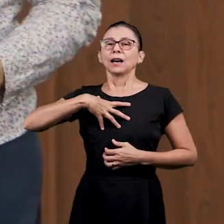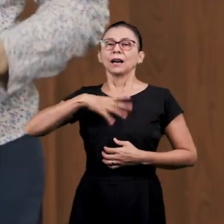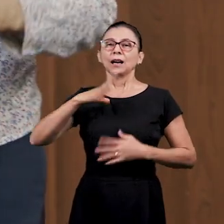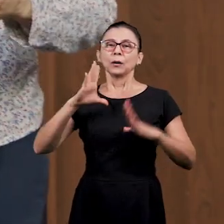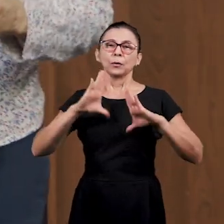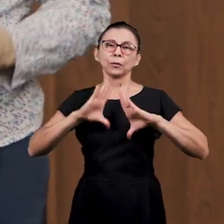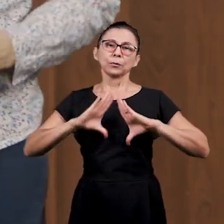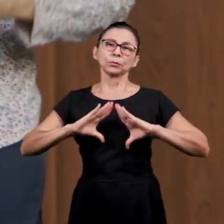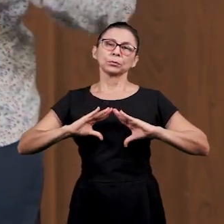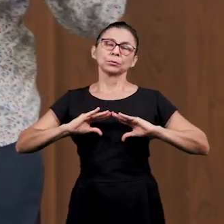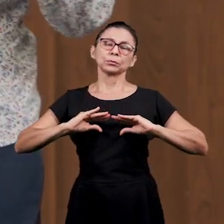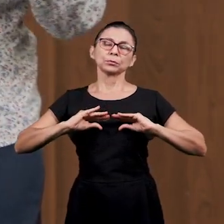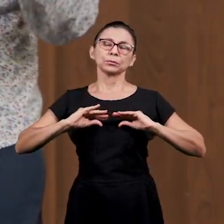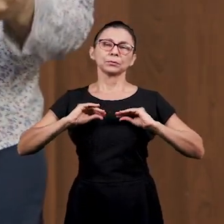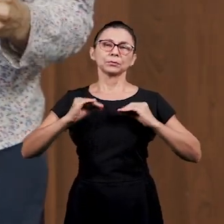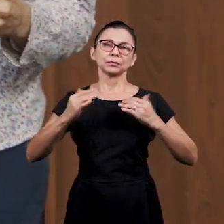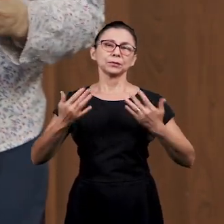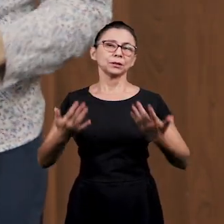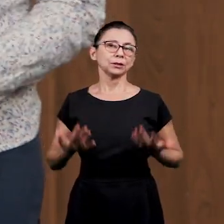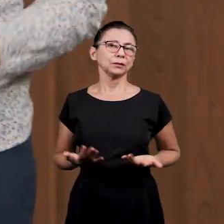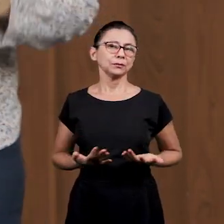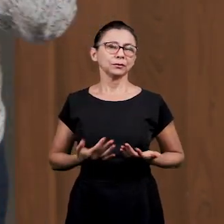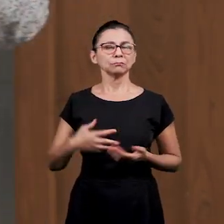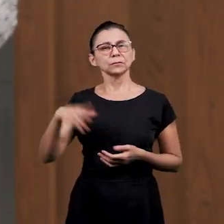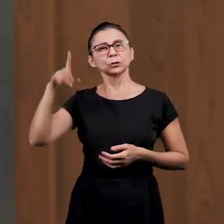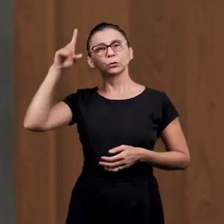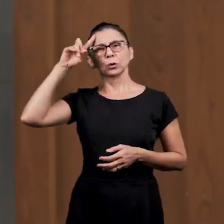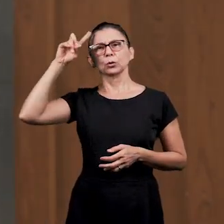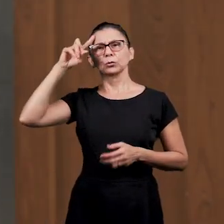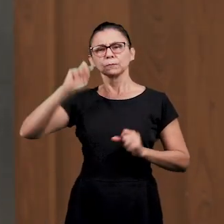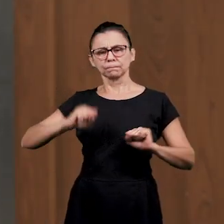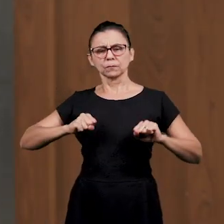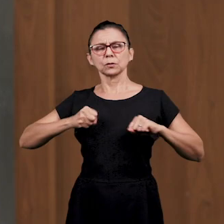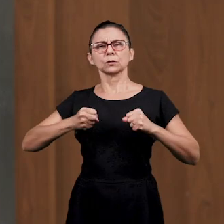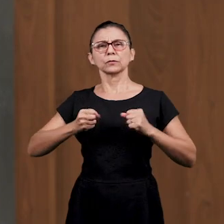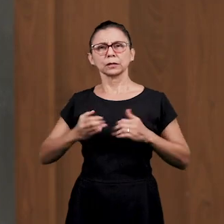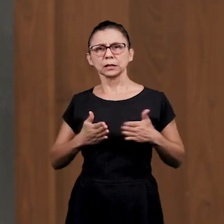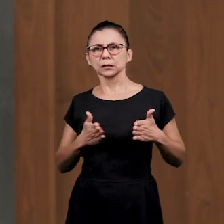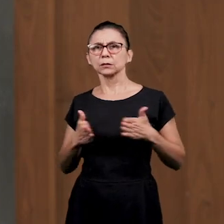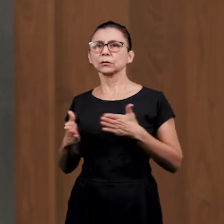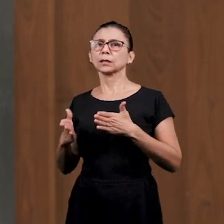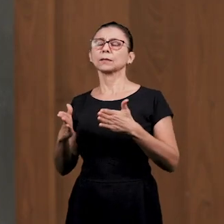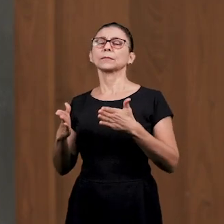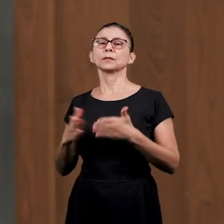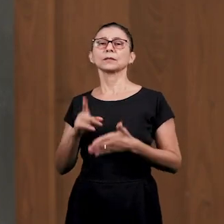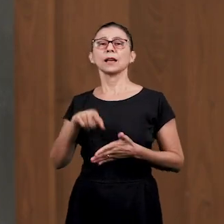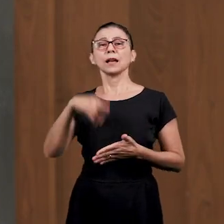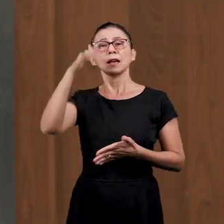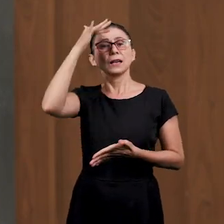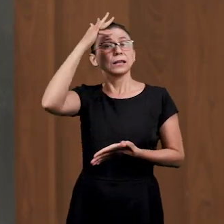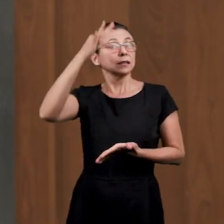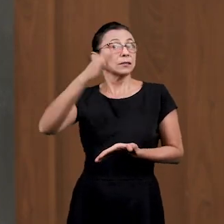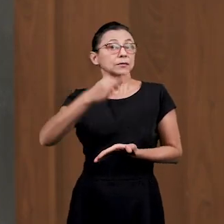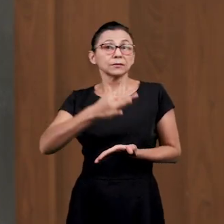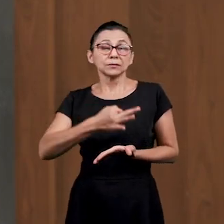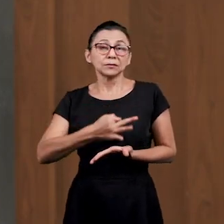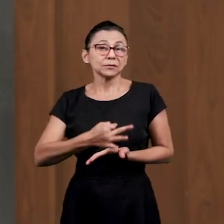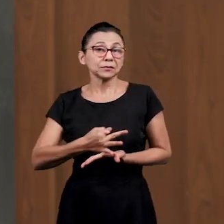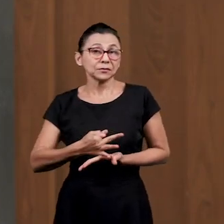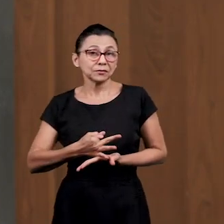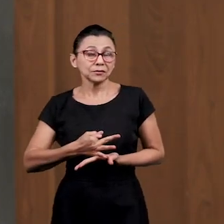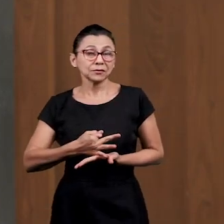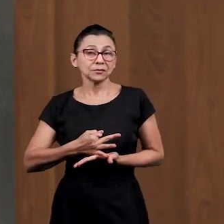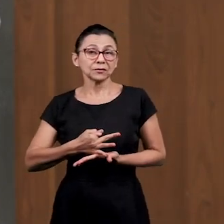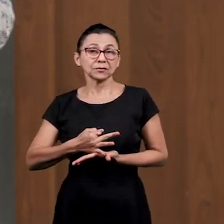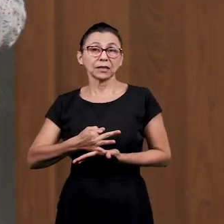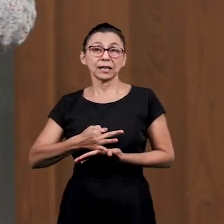descansar e levantarmos a cada dia e continuarmos a nossa caminhada. Isso é fé. É uma fé